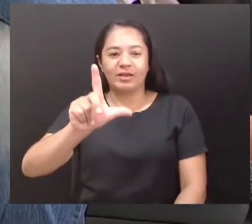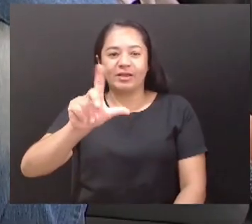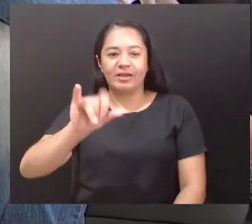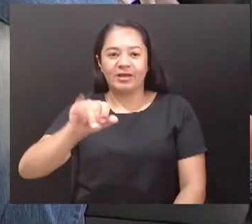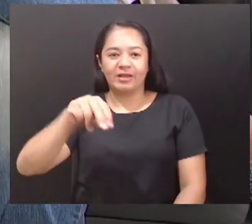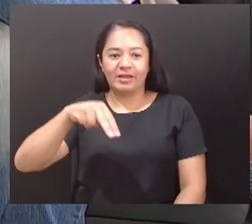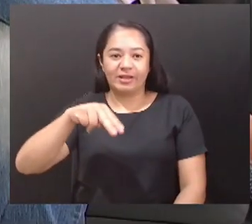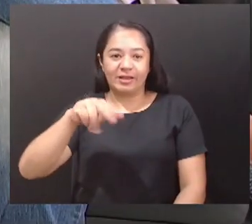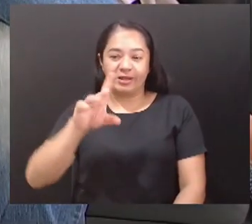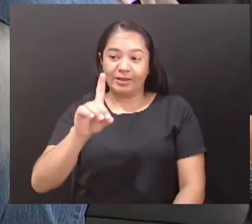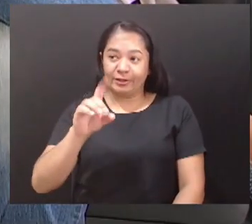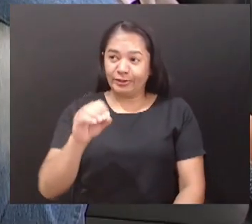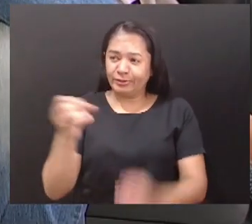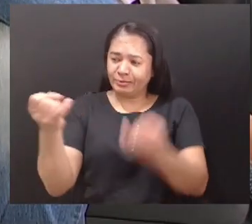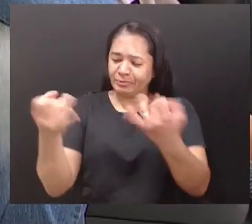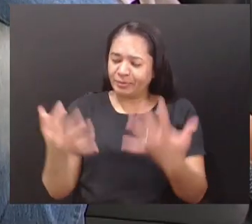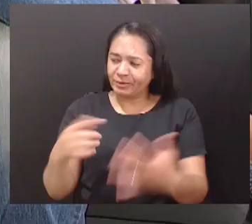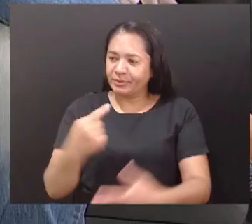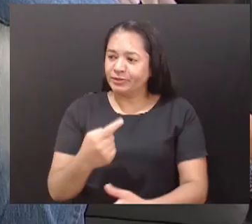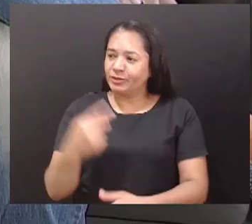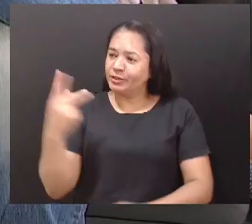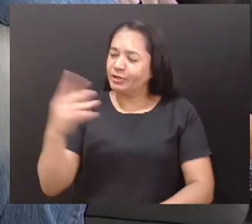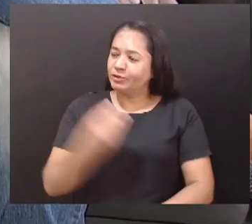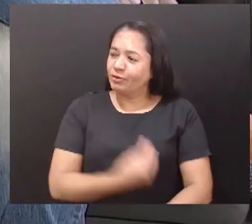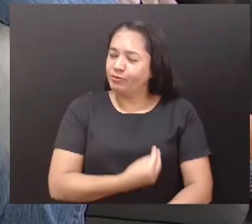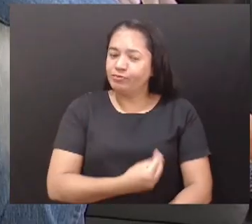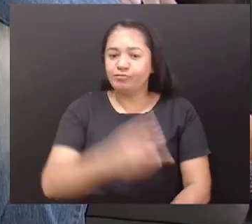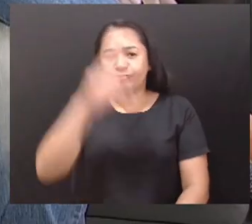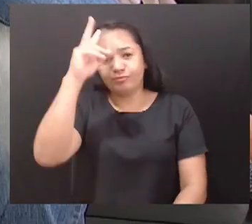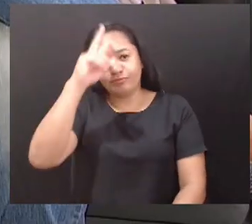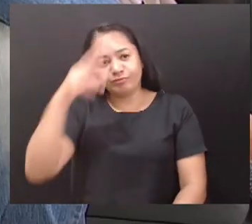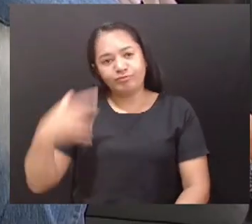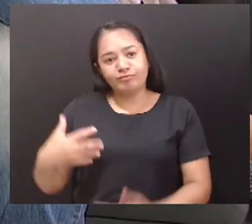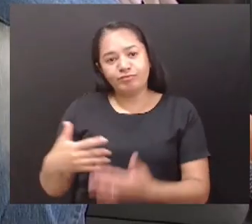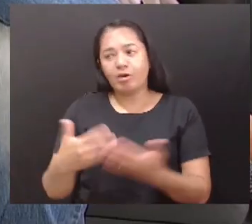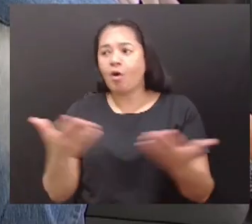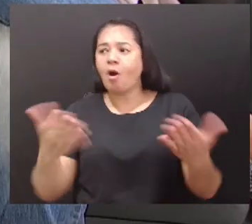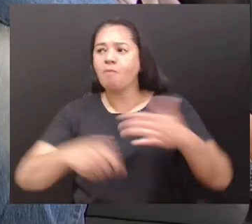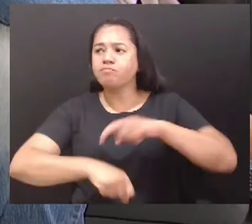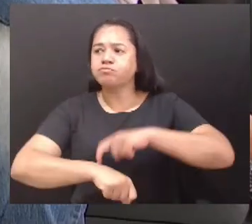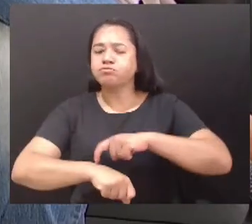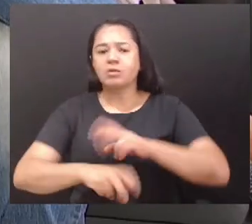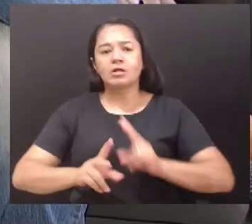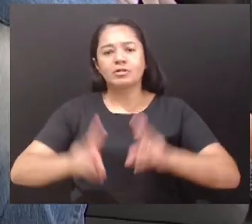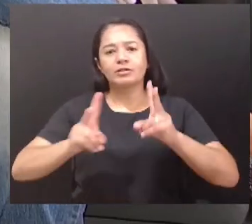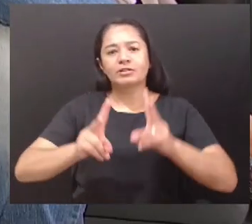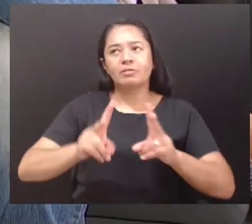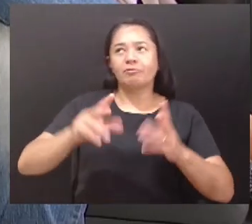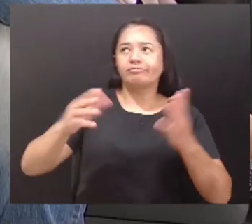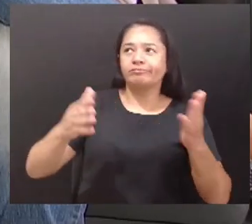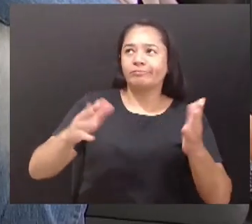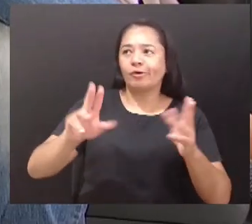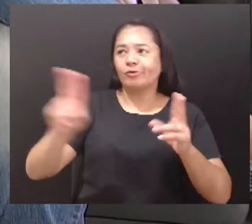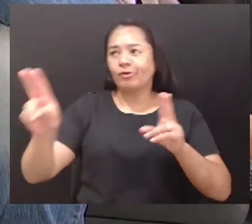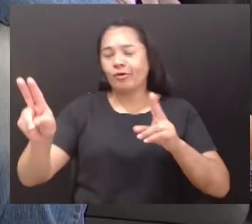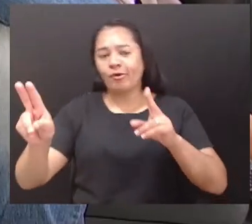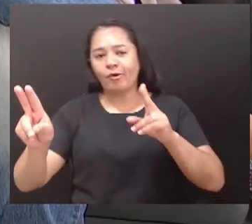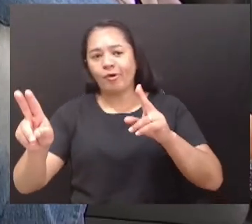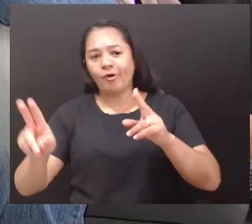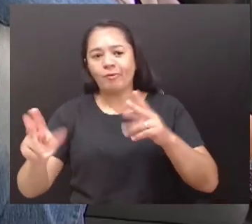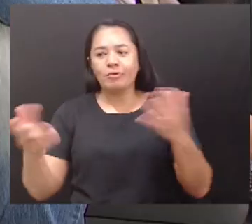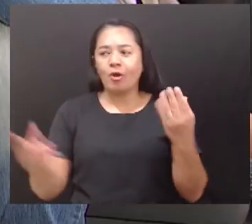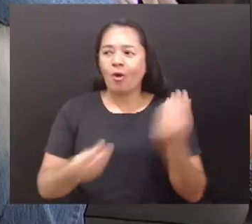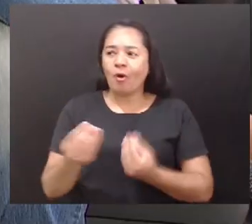Dinho, dessa sua trajetória, né? Em que momento sempre foi Dinho, ou a partir do momento que você se torna cabeleireiro, que